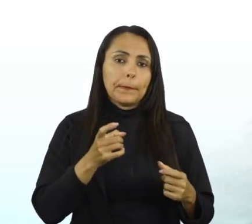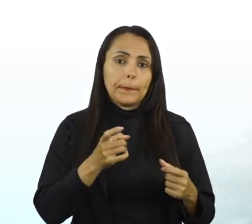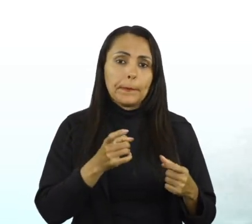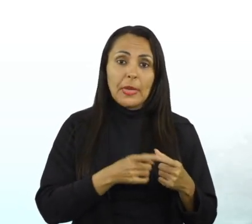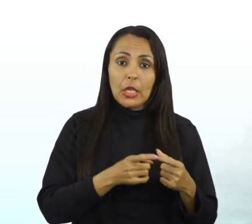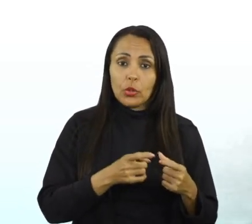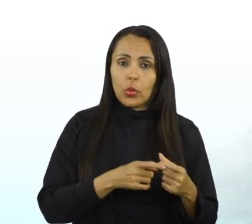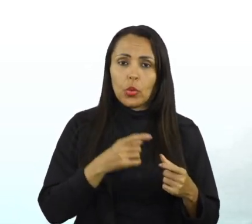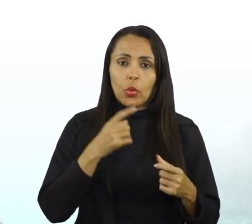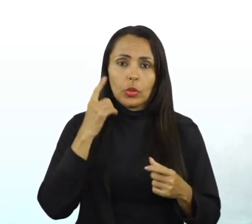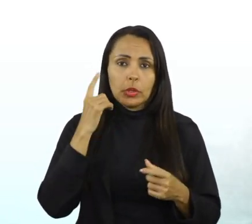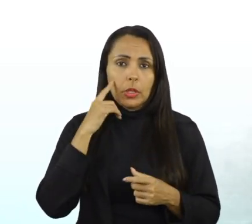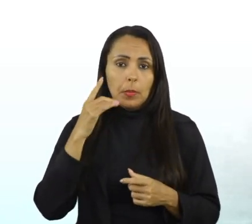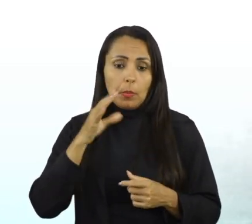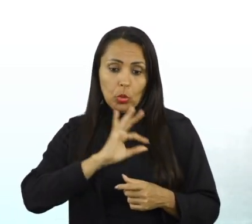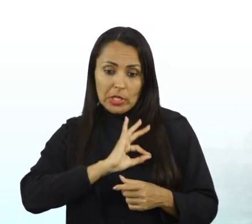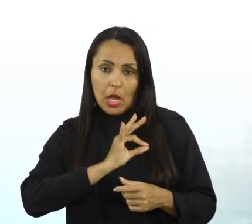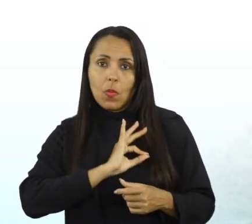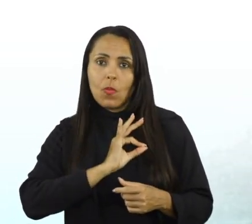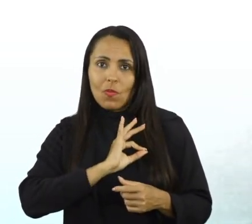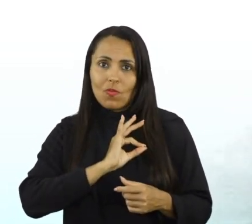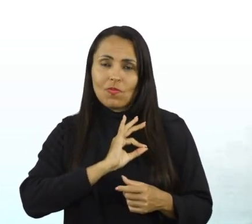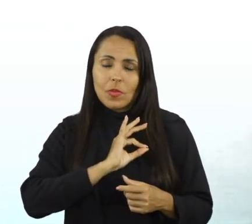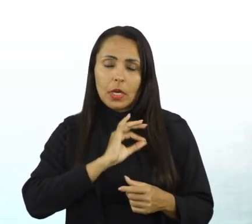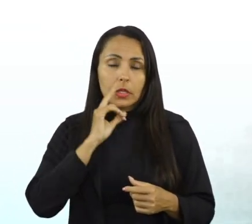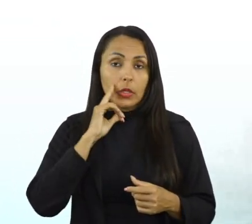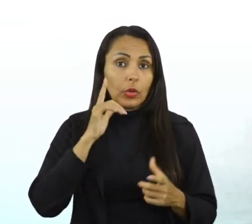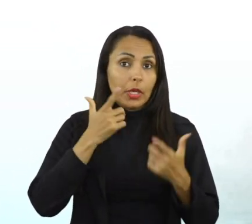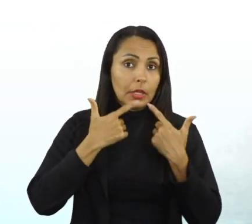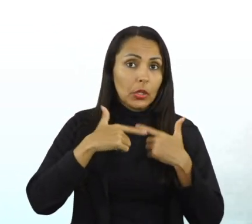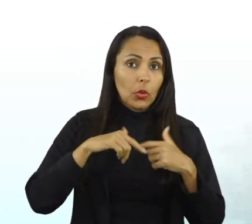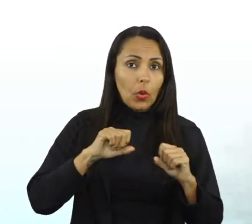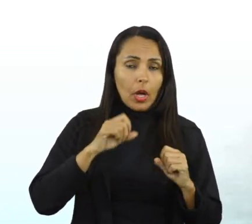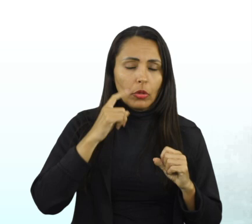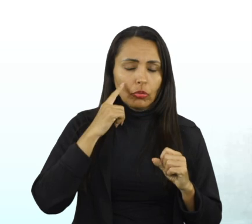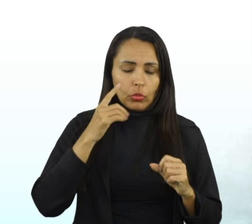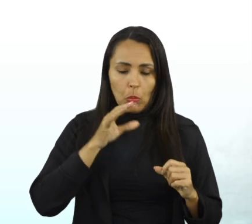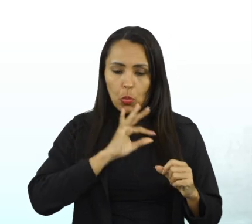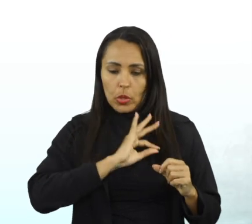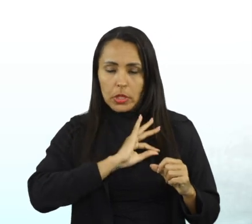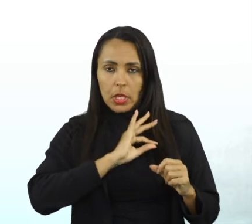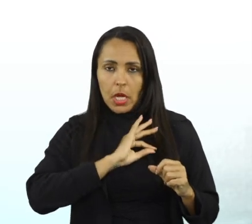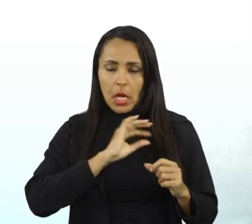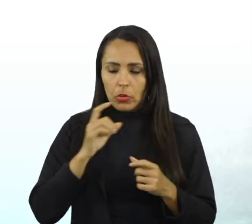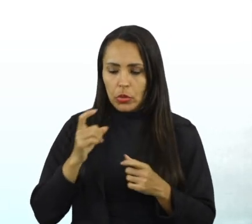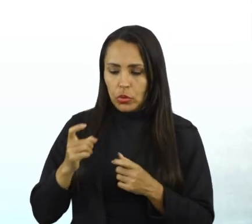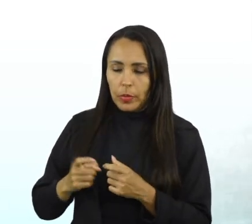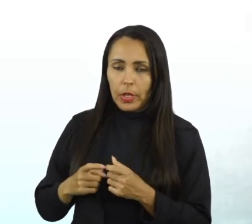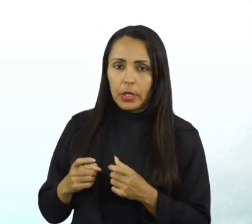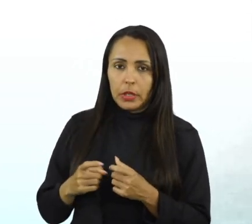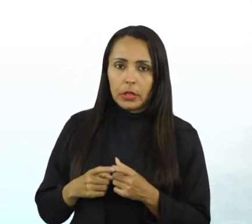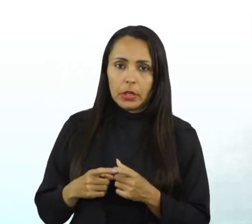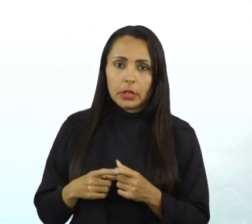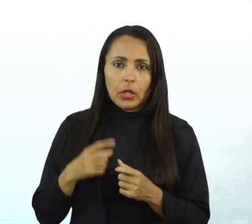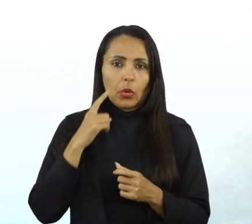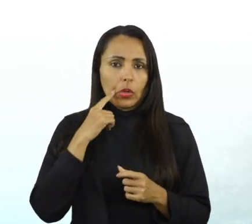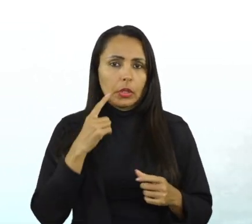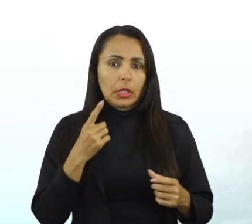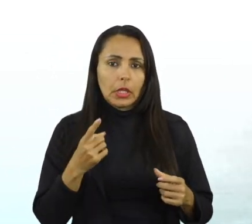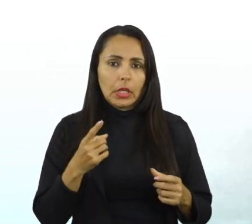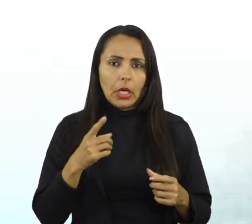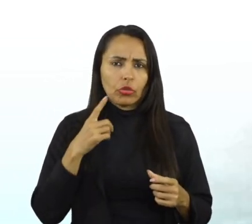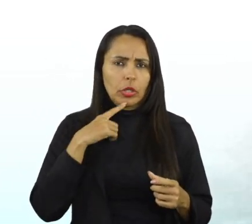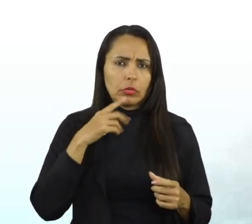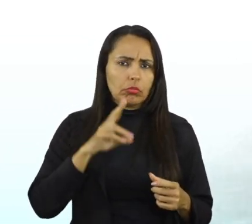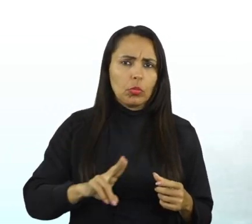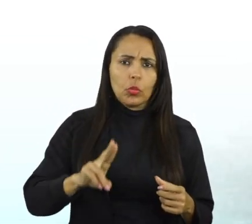falei no bloco anterior de policiais, então a linguagem dos policiais, a linguagem dos médicos, aí, professor, são gírias? Não, isso a gente chama